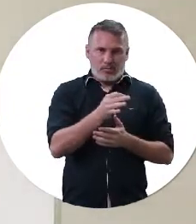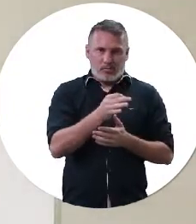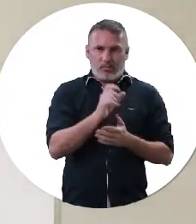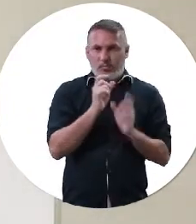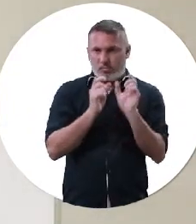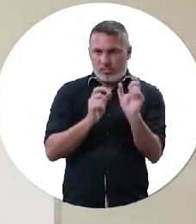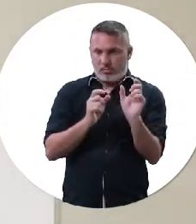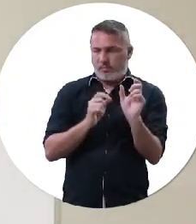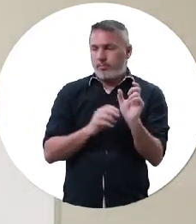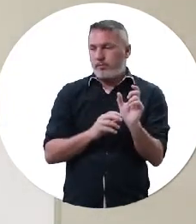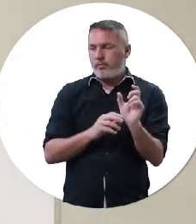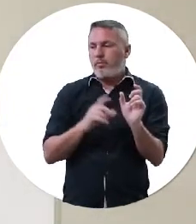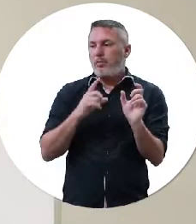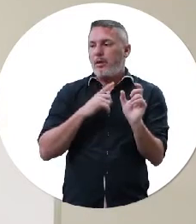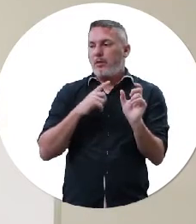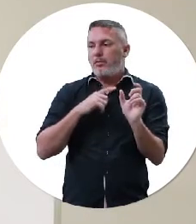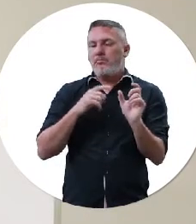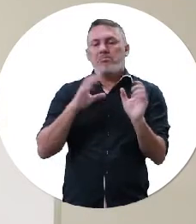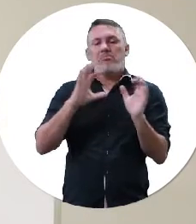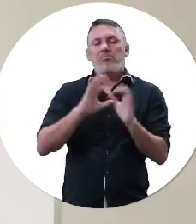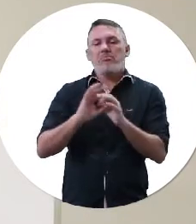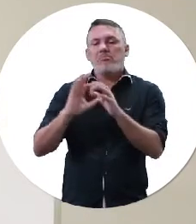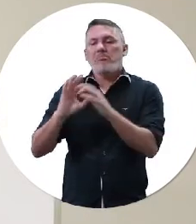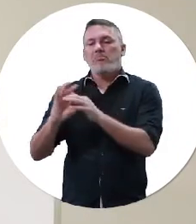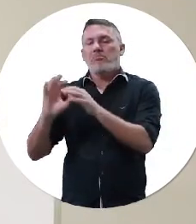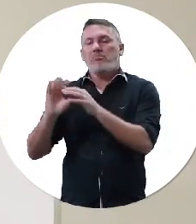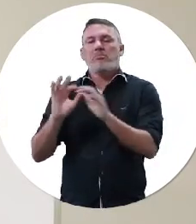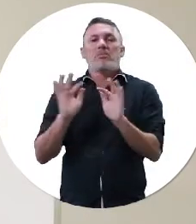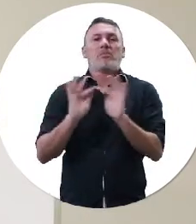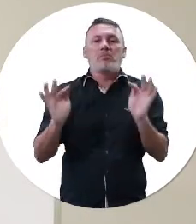Prefixo de 6 carbonos, X.